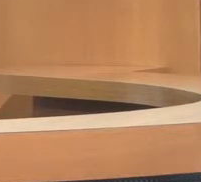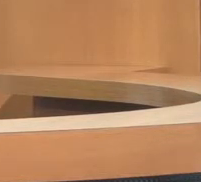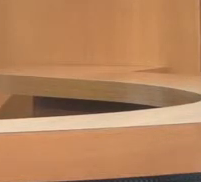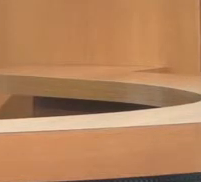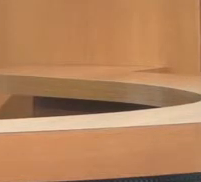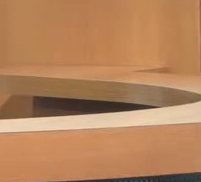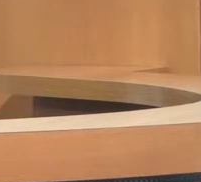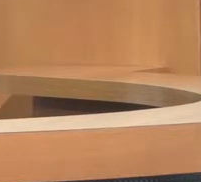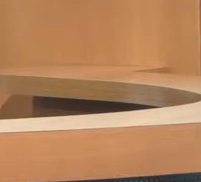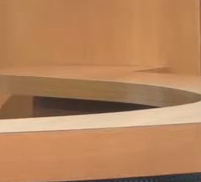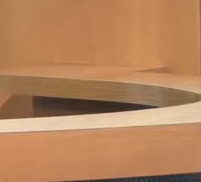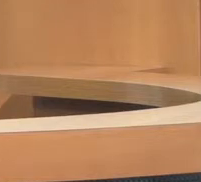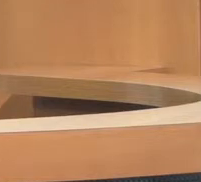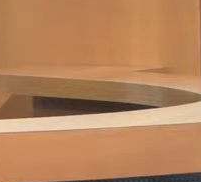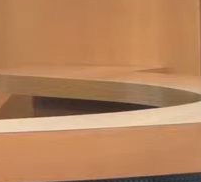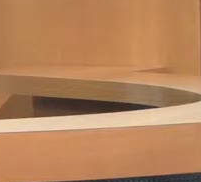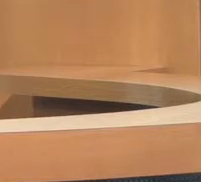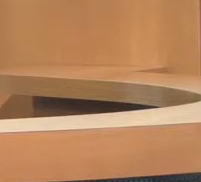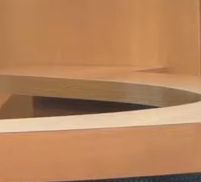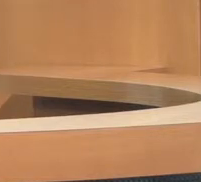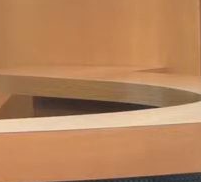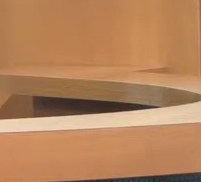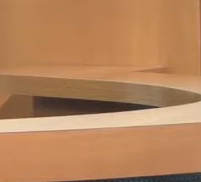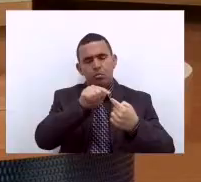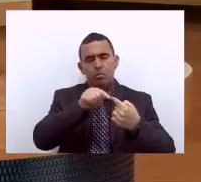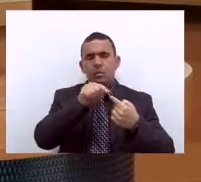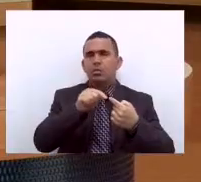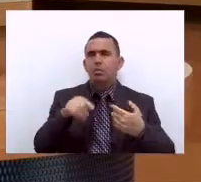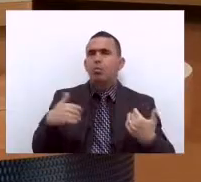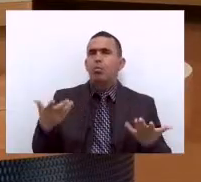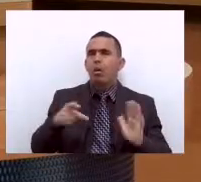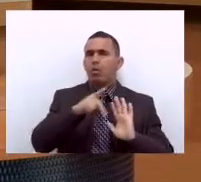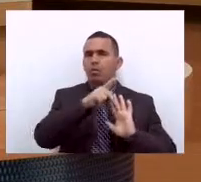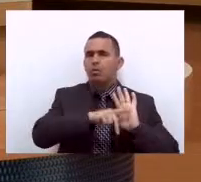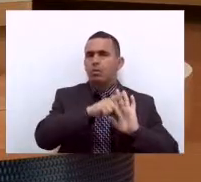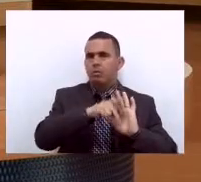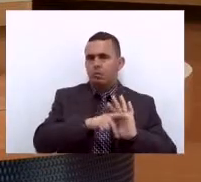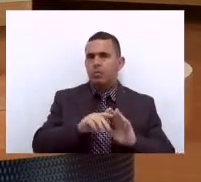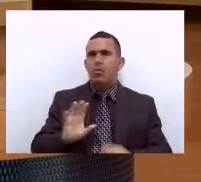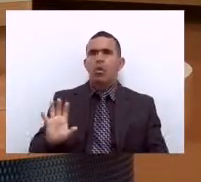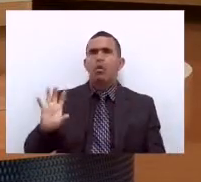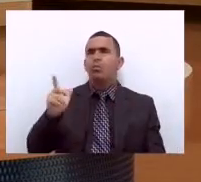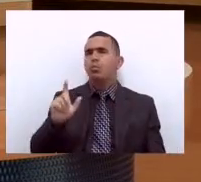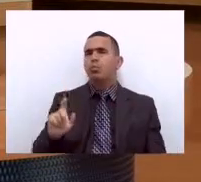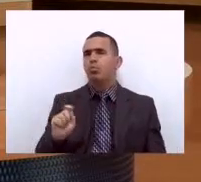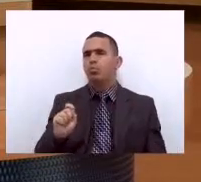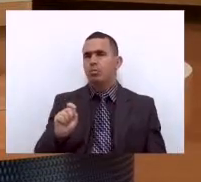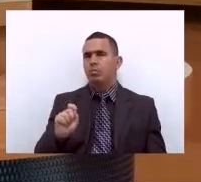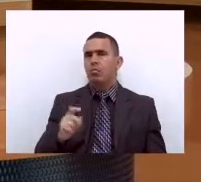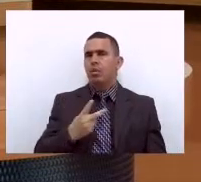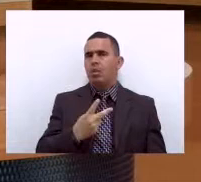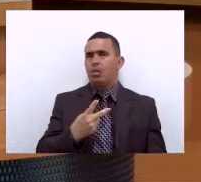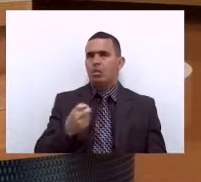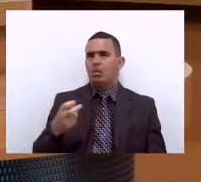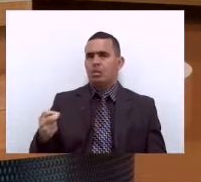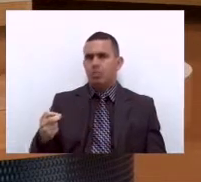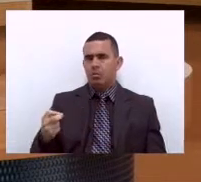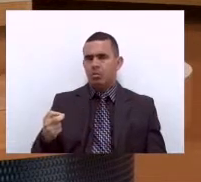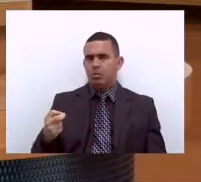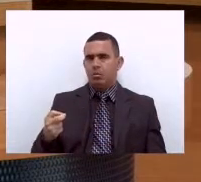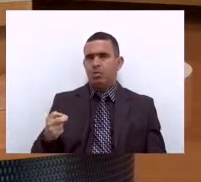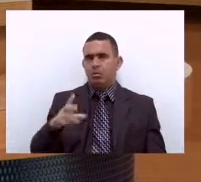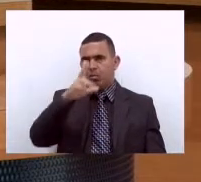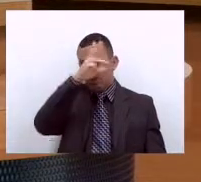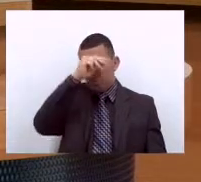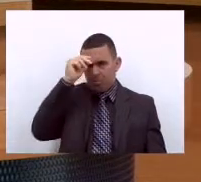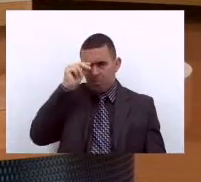vereadores Gilvan Passos, do PSDB, e Guti, do PV. Acontece que, em 2000, o